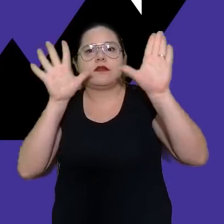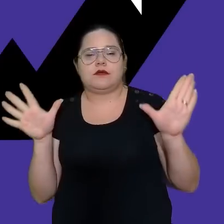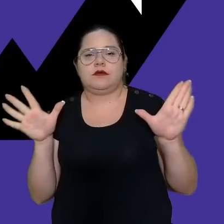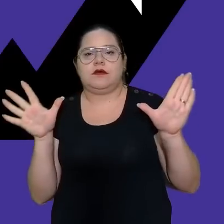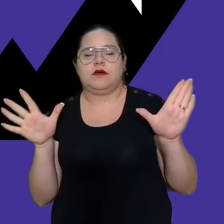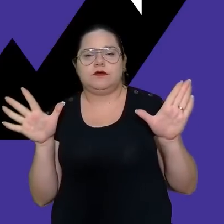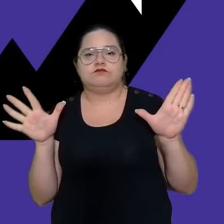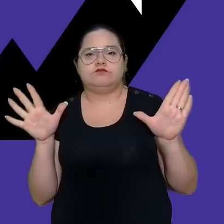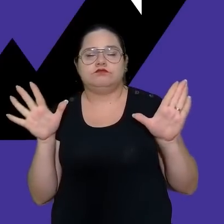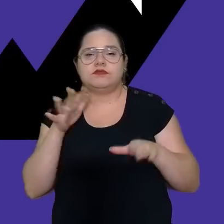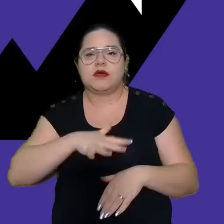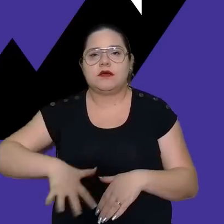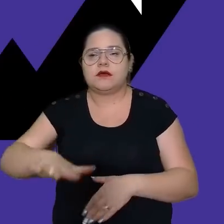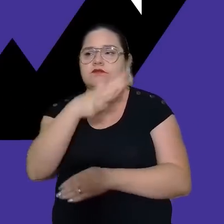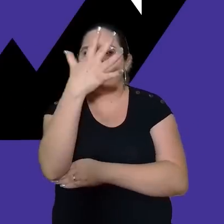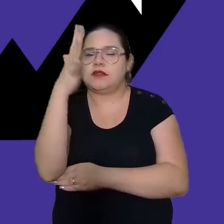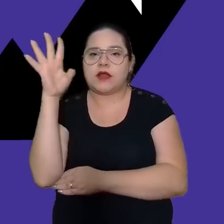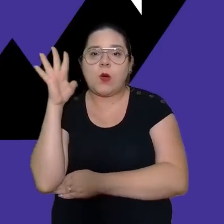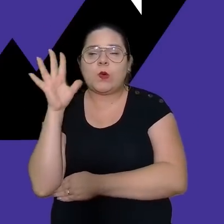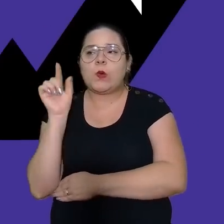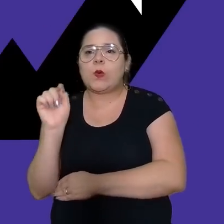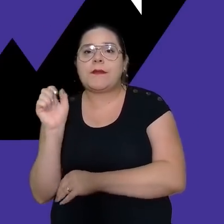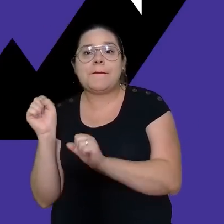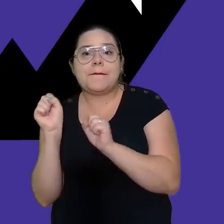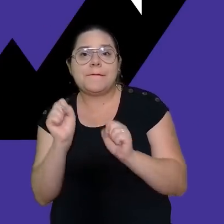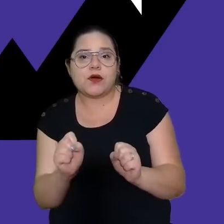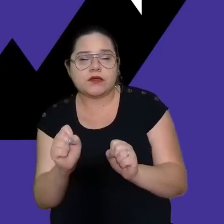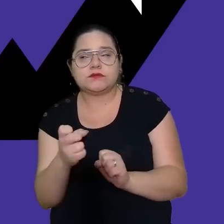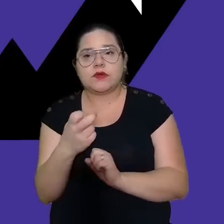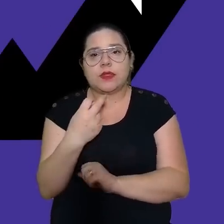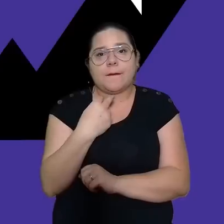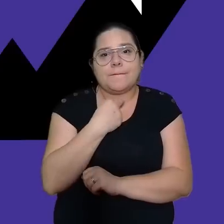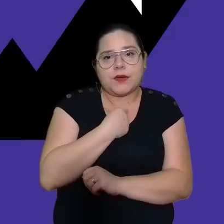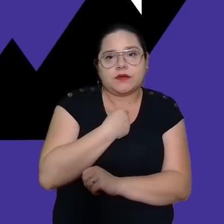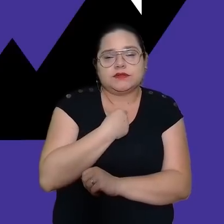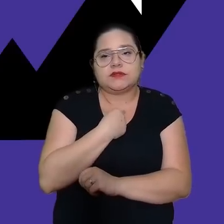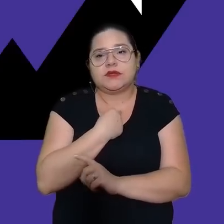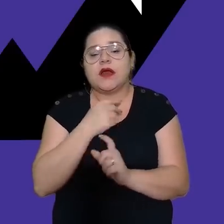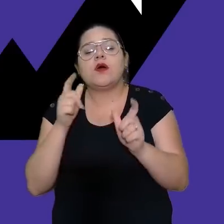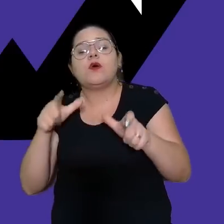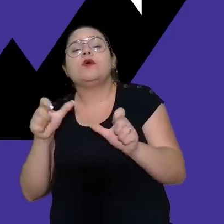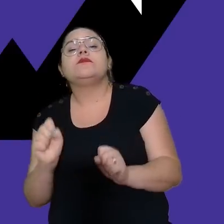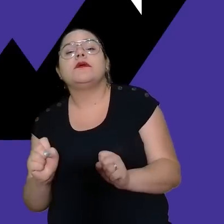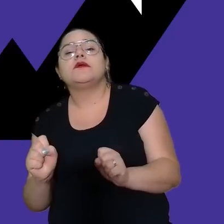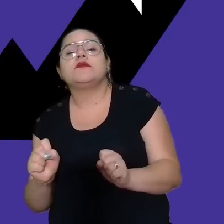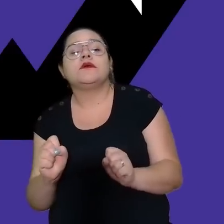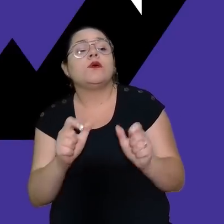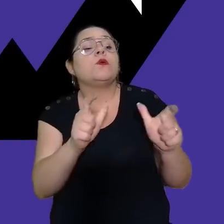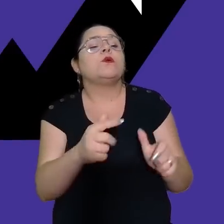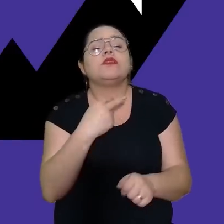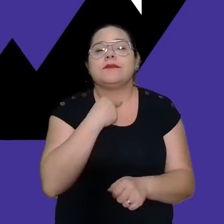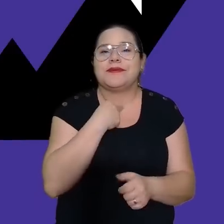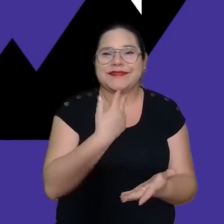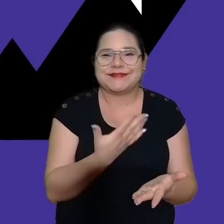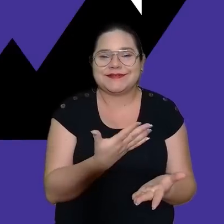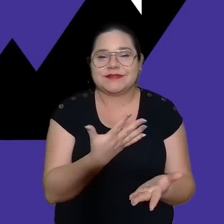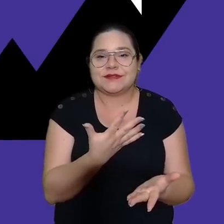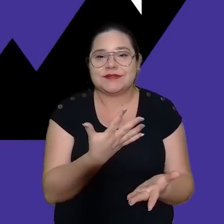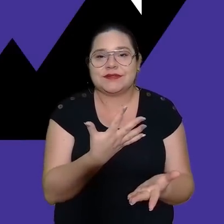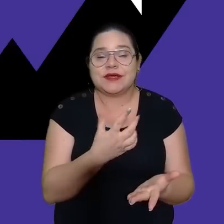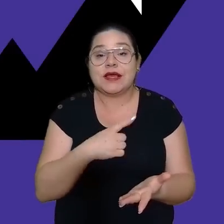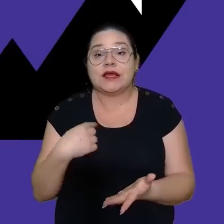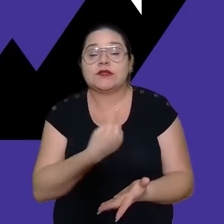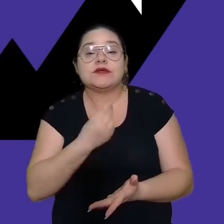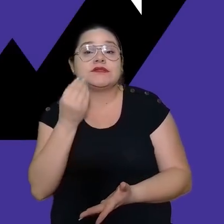ou seja, do que pode, o que não pode, aonde não pode, e a gente tentar, de